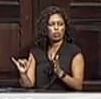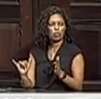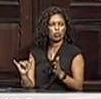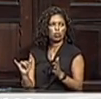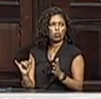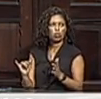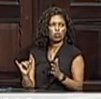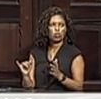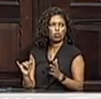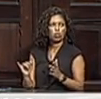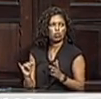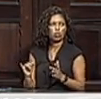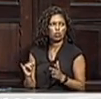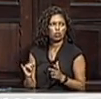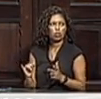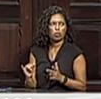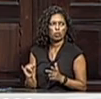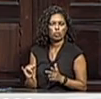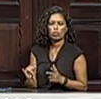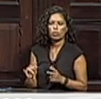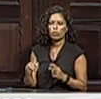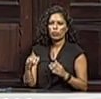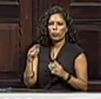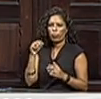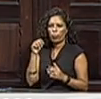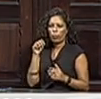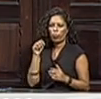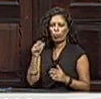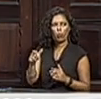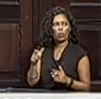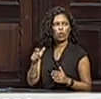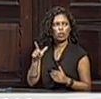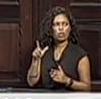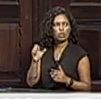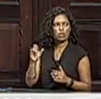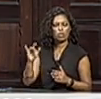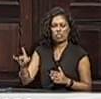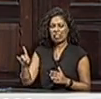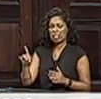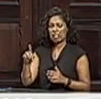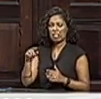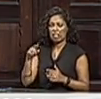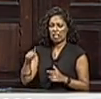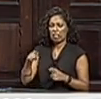totalidade dos destinatários, a lei não é cumprida,